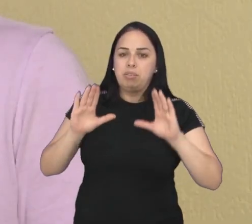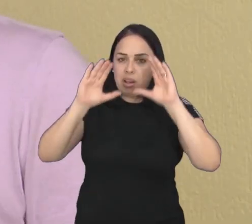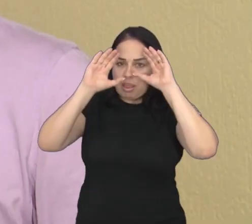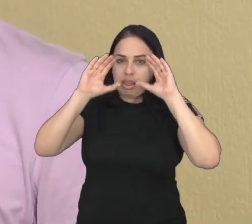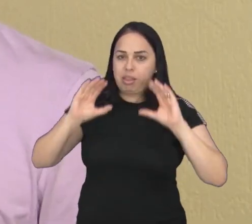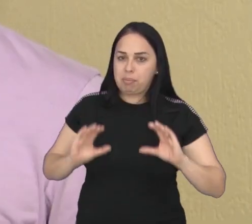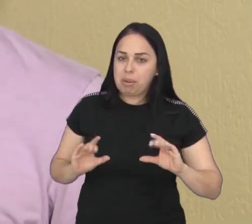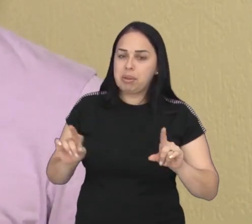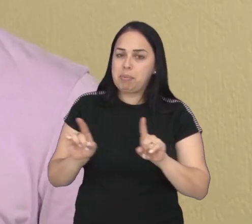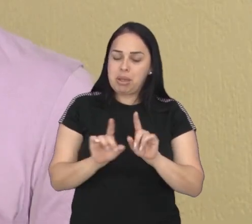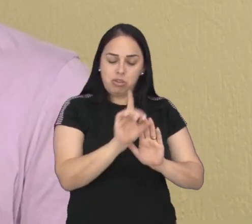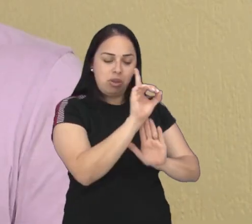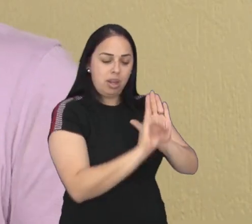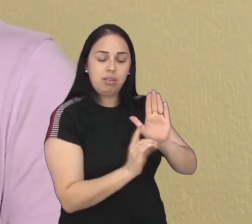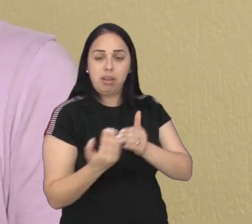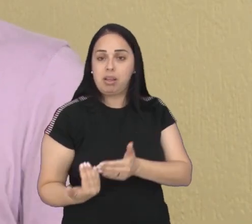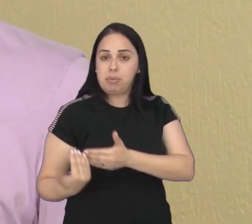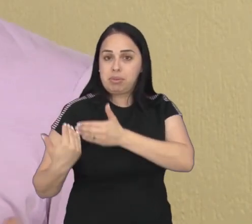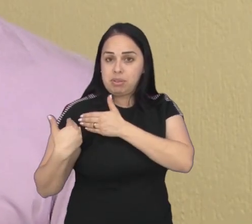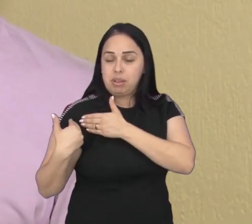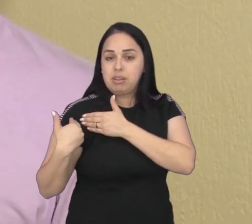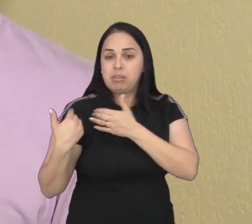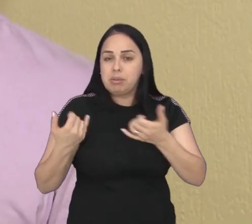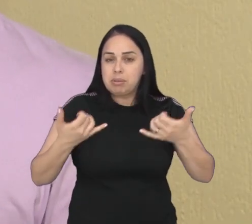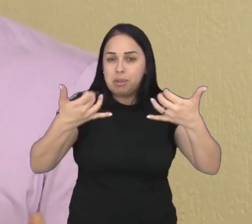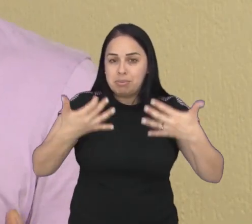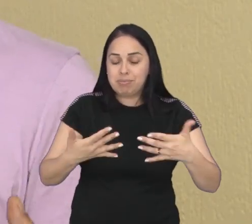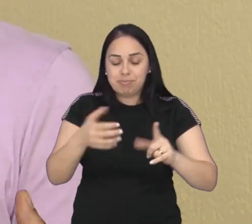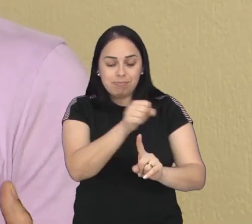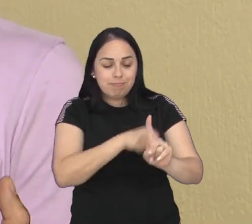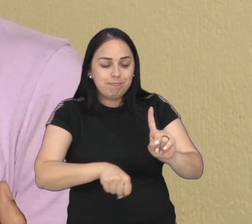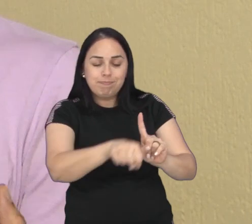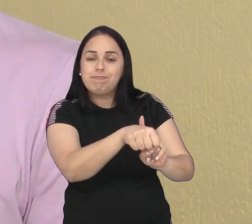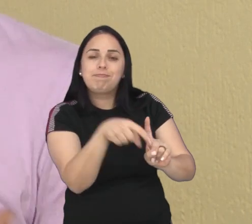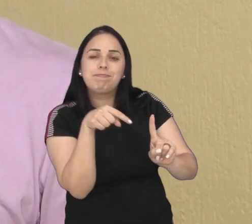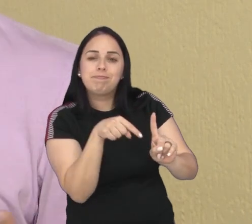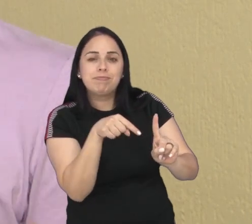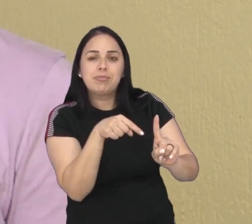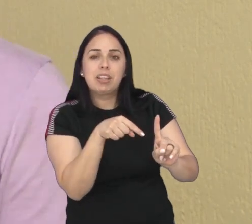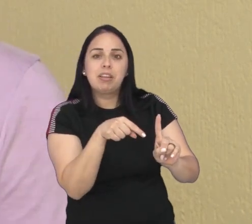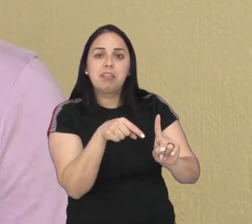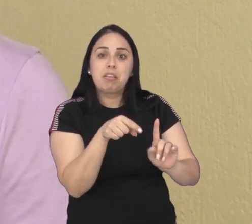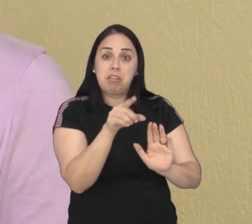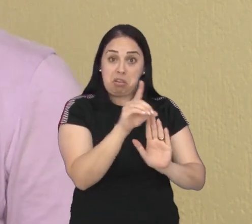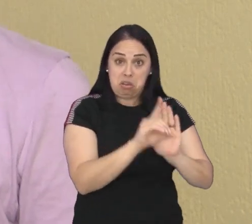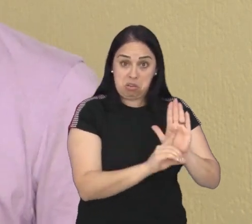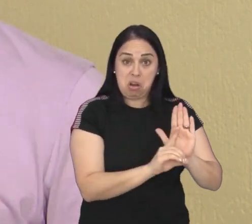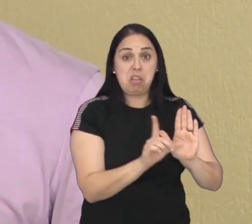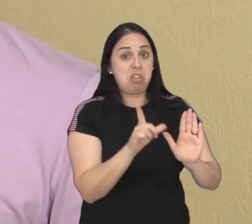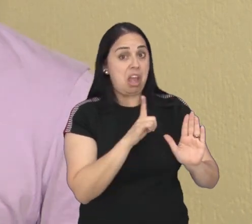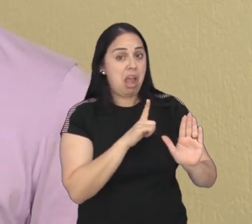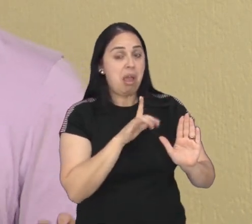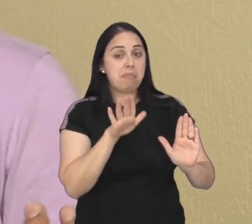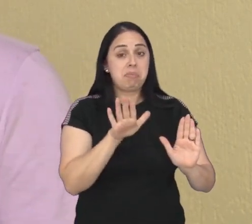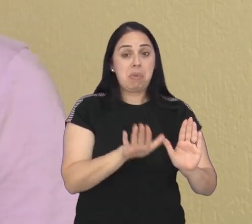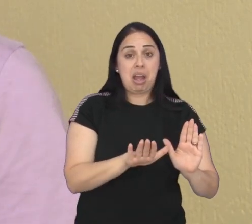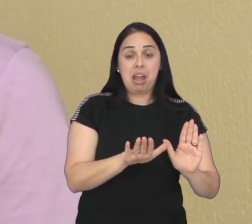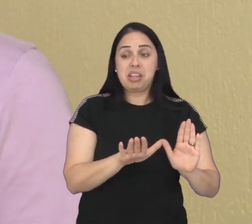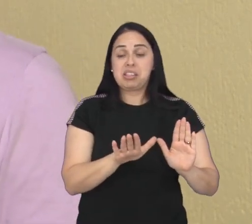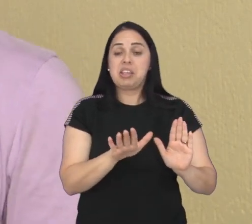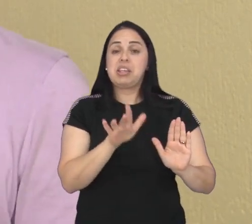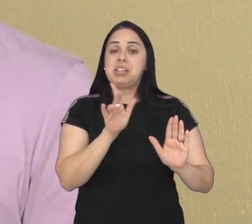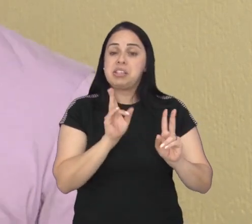falando de cidadania, né, como a gente já disse antes, a gente está falando de direitos e deveres, né? E a gente está falando de uma sociedade onde os direitos